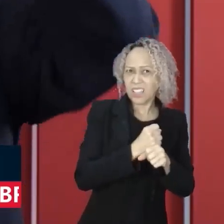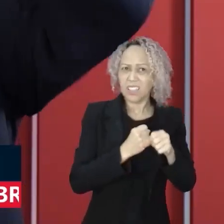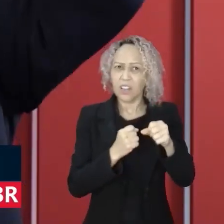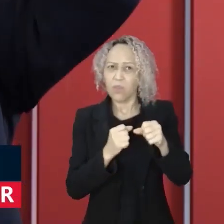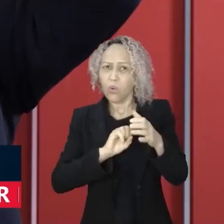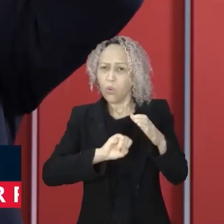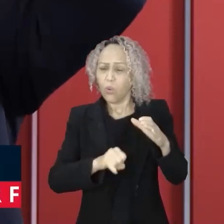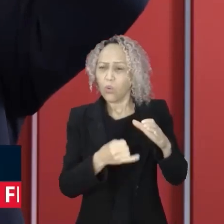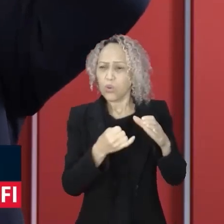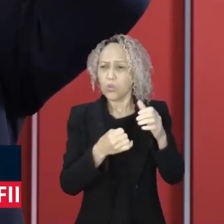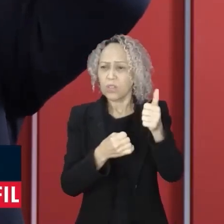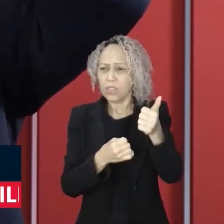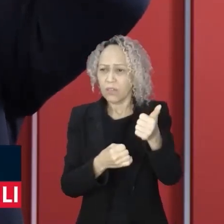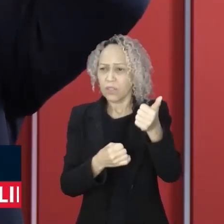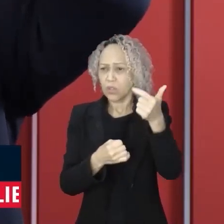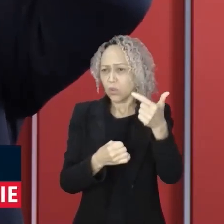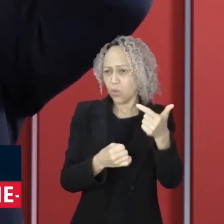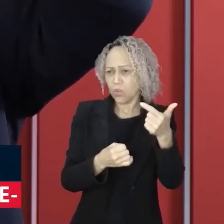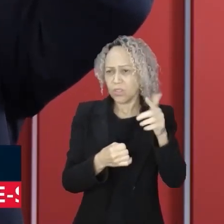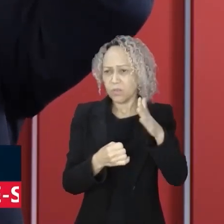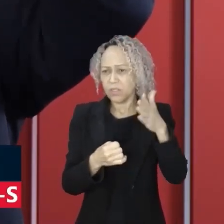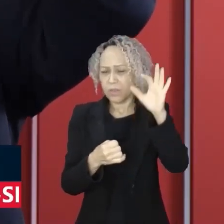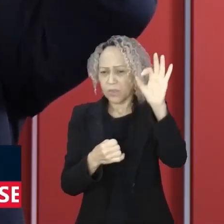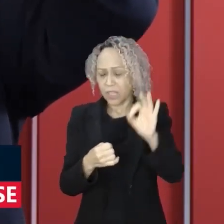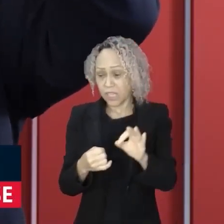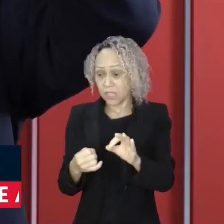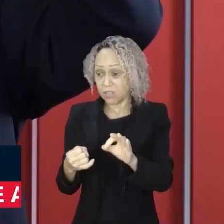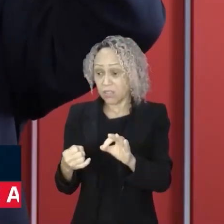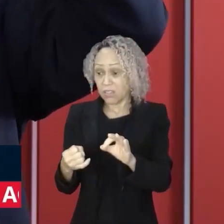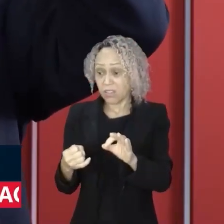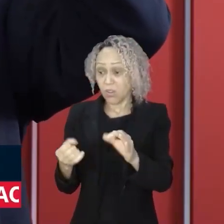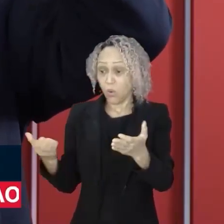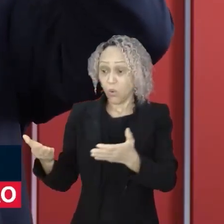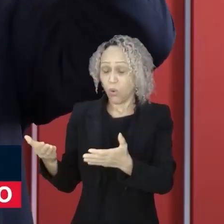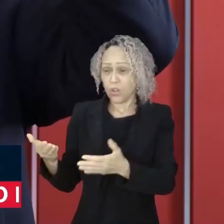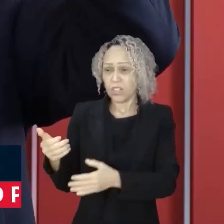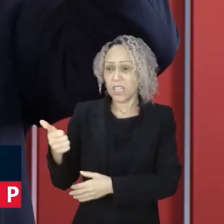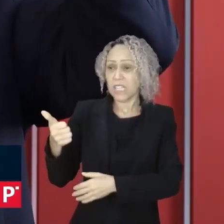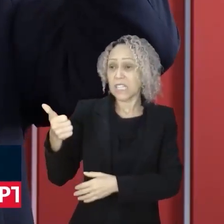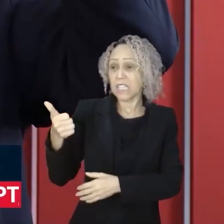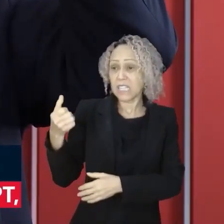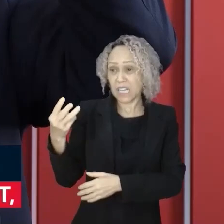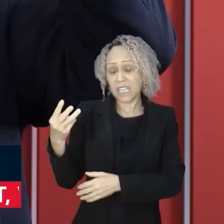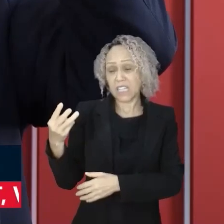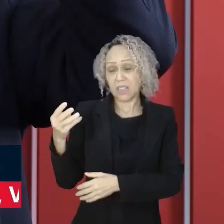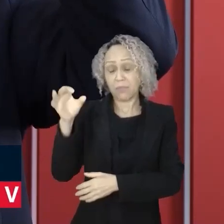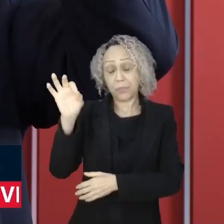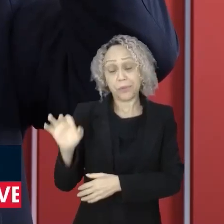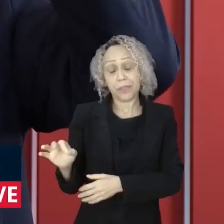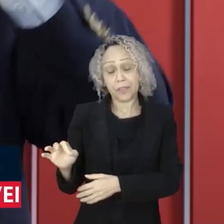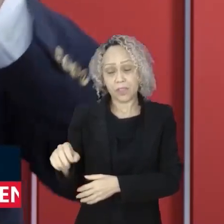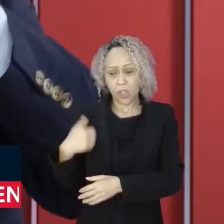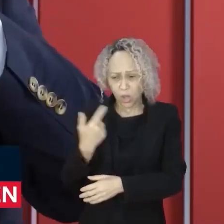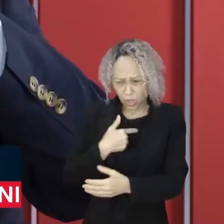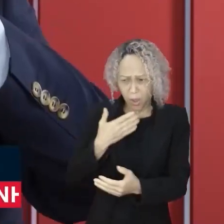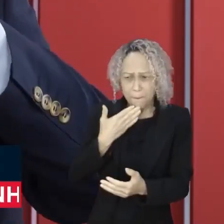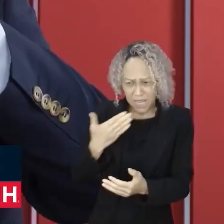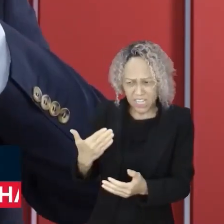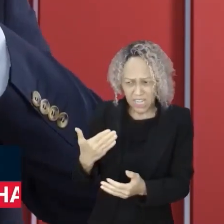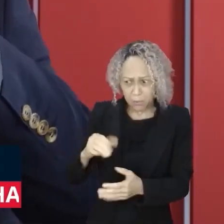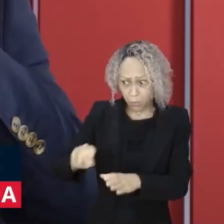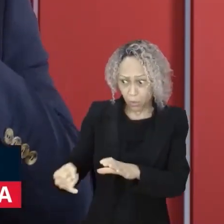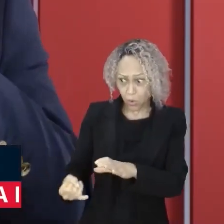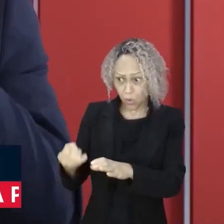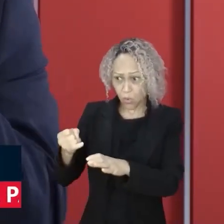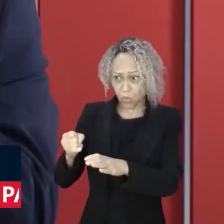em 13,75%, que está muito alto. Mas nós podíamos então aumentar o juro? Não aumentamos o juro. Nós mantivemos o